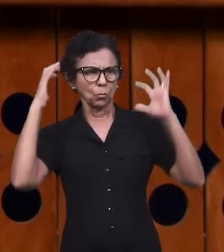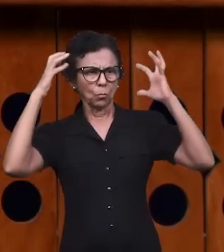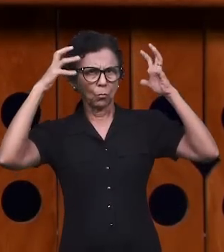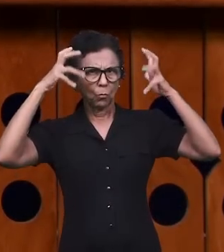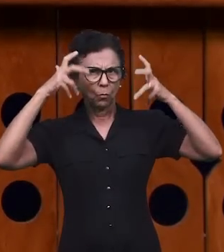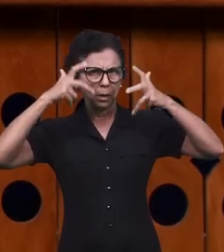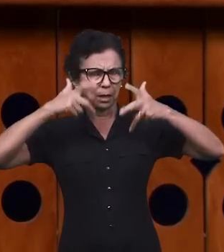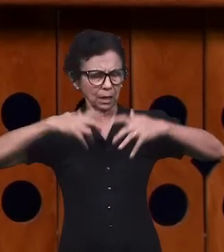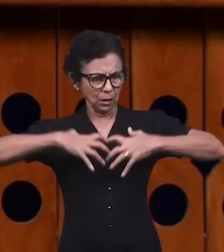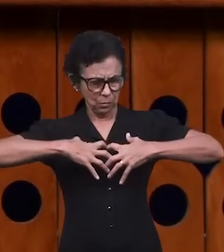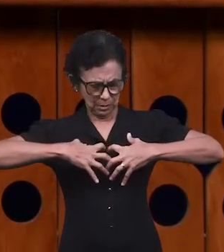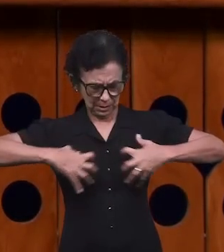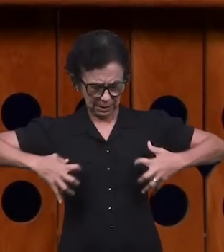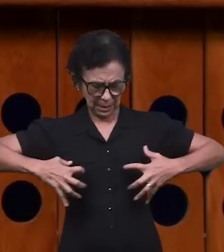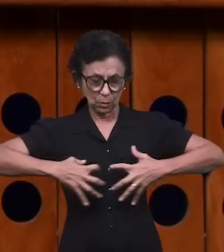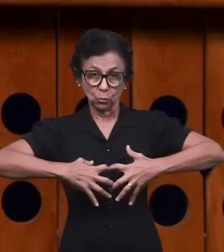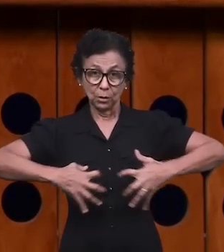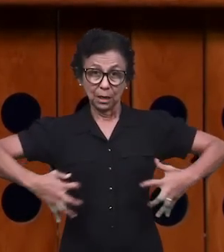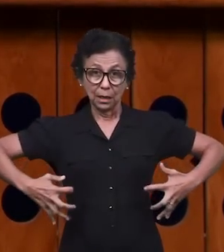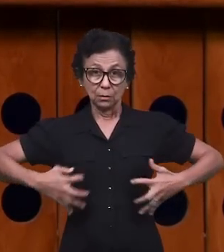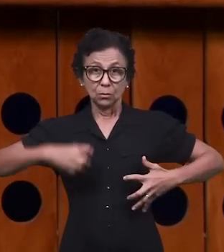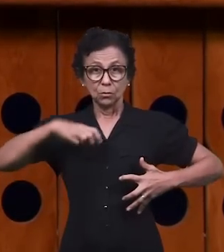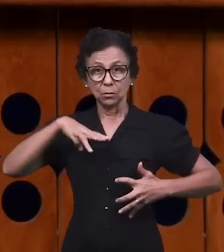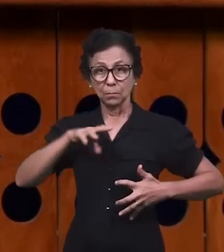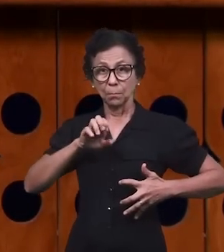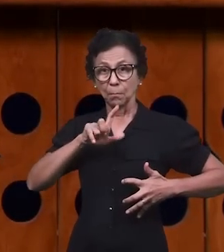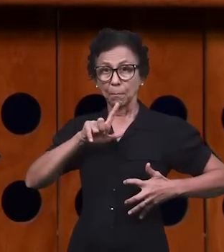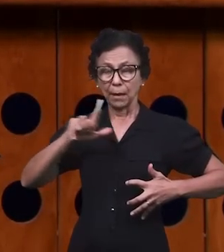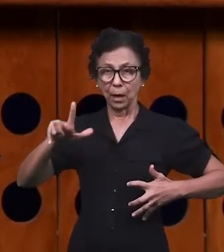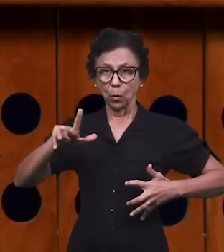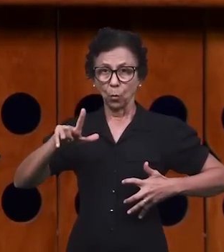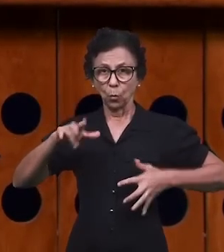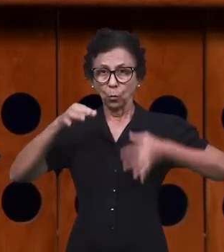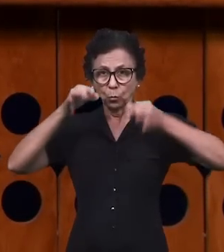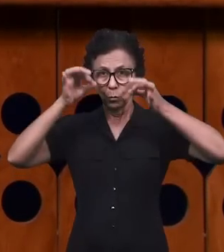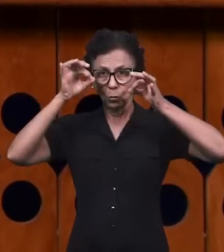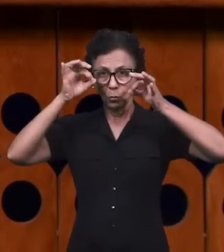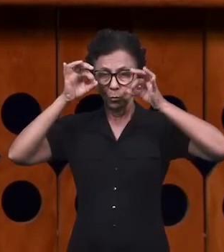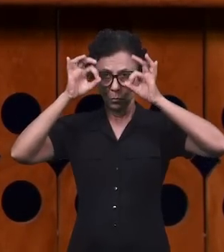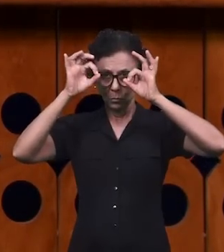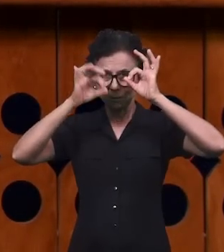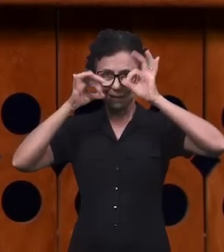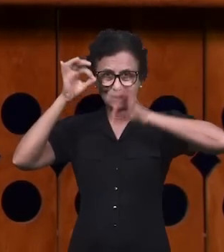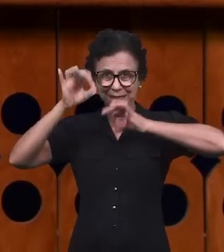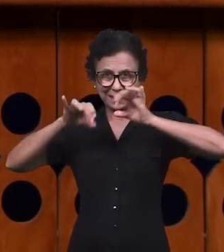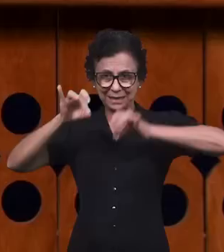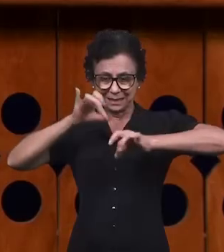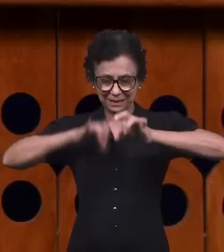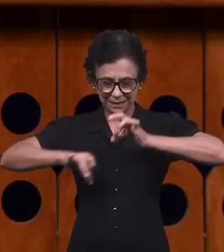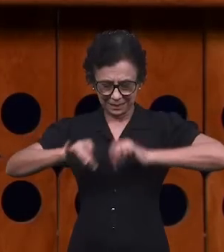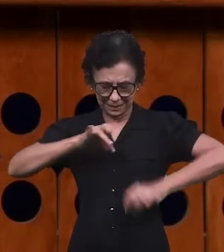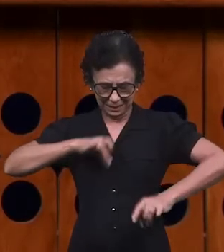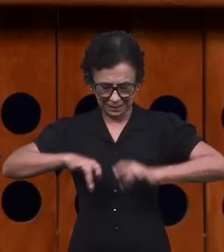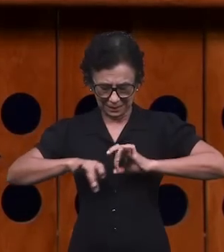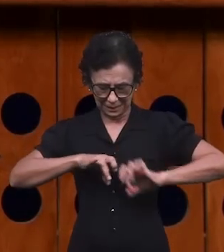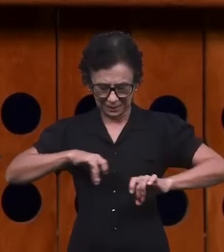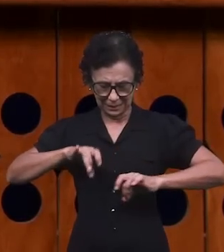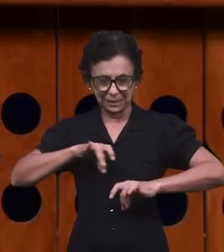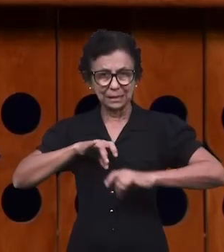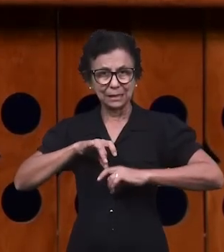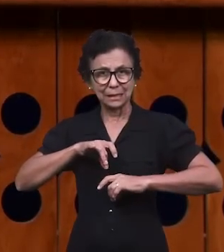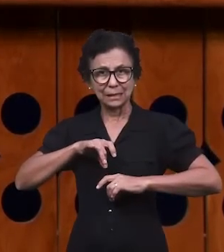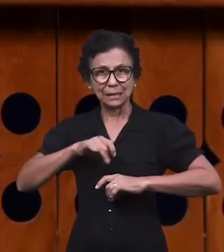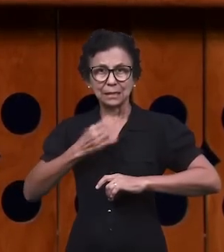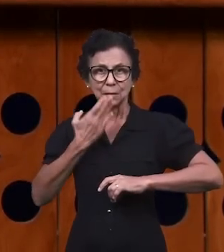ele vai ali e experimenta isso. E então, nesse casamento de Sansão